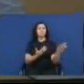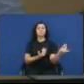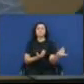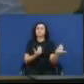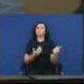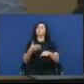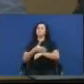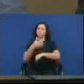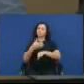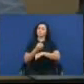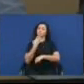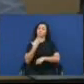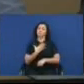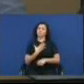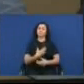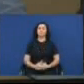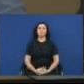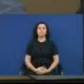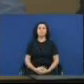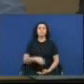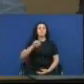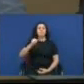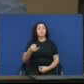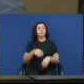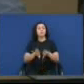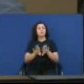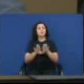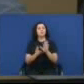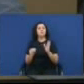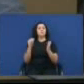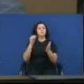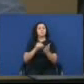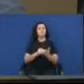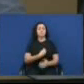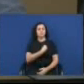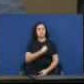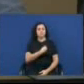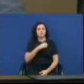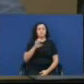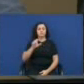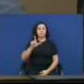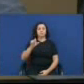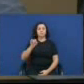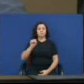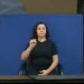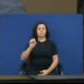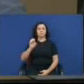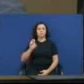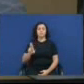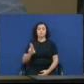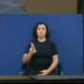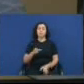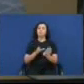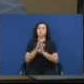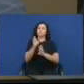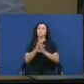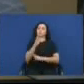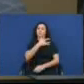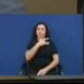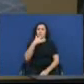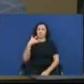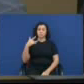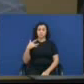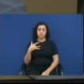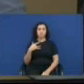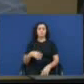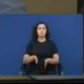molecada. Que legal. Aproveito a oportunidade para registrar a presença do Eliseu, que é conselheiro da saúde, dos